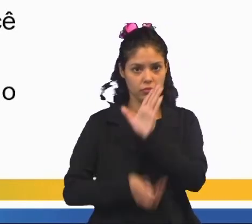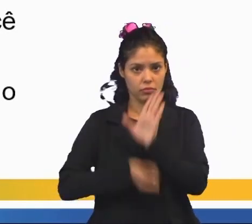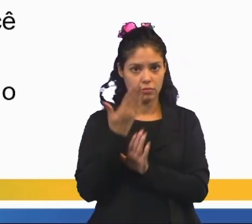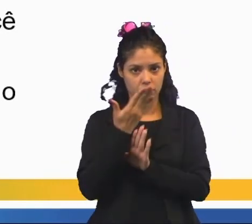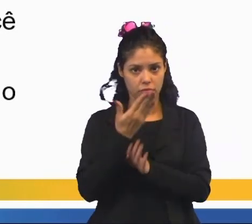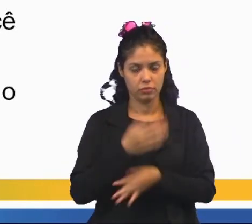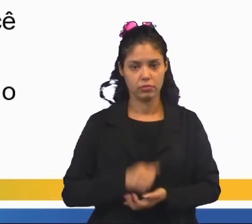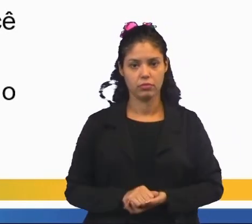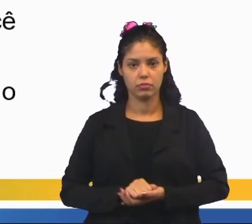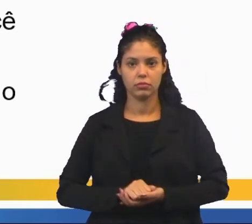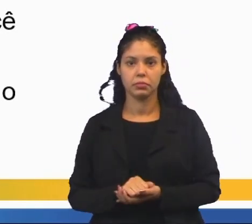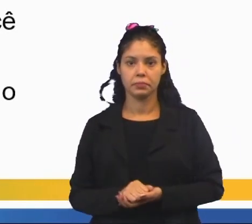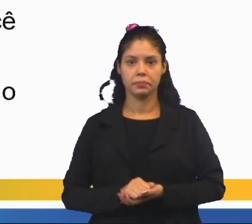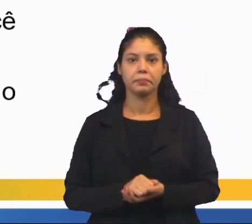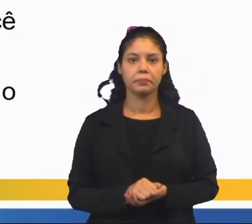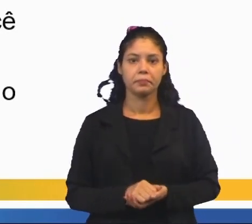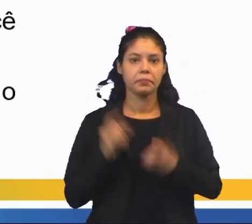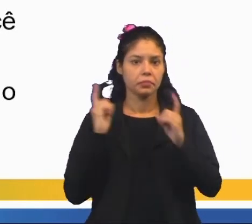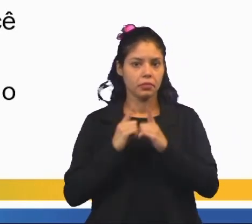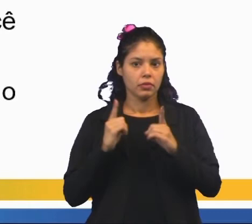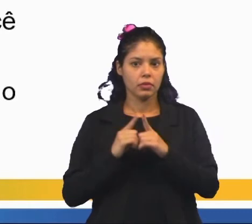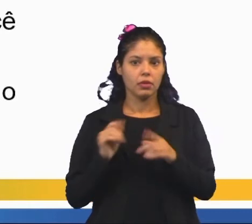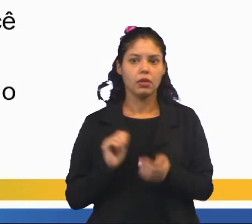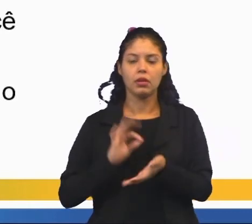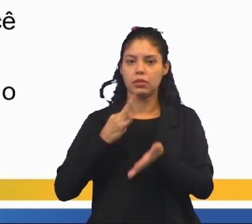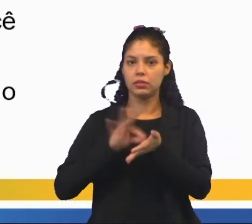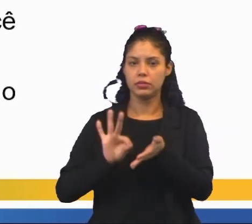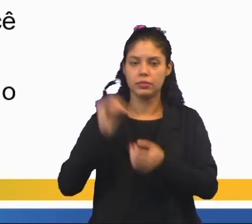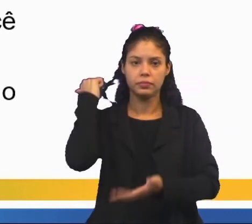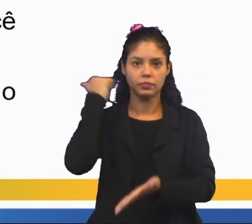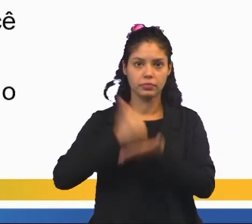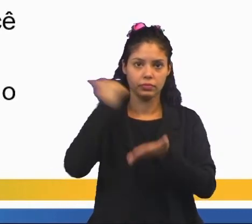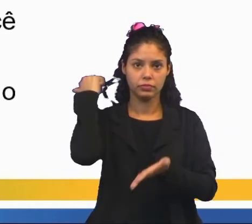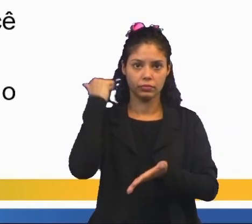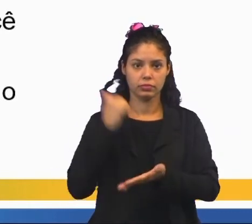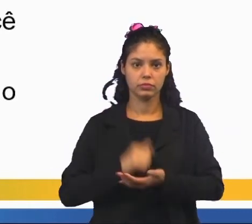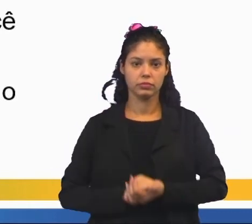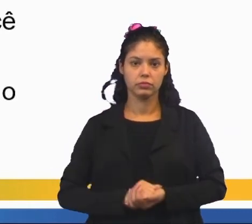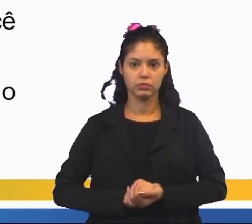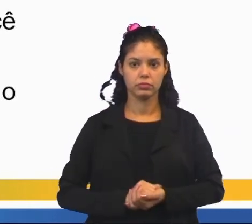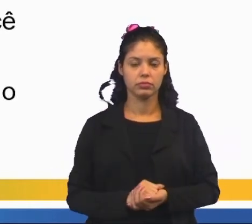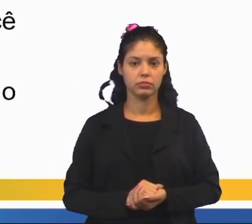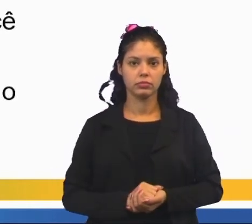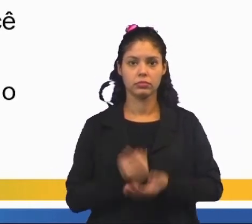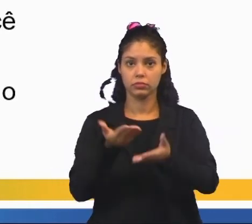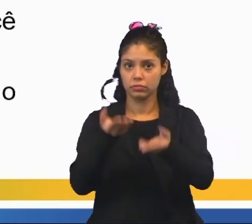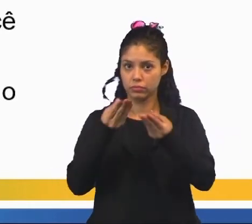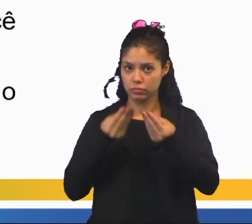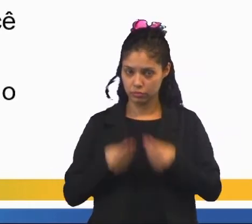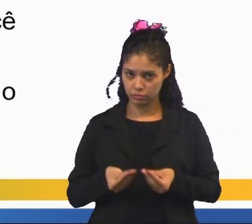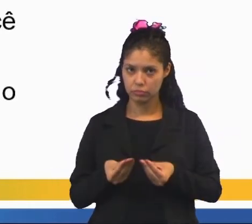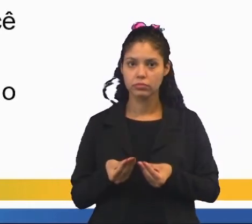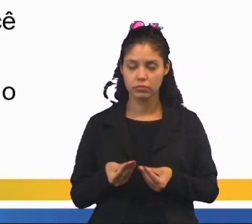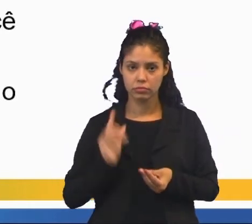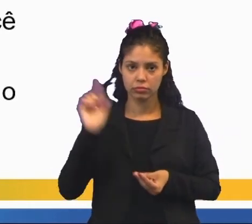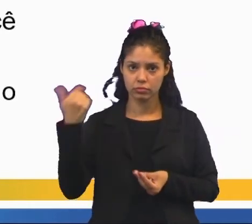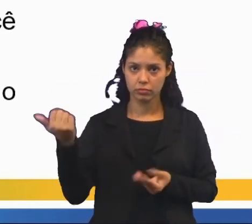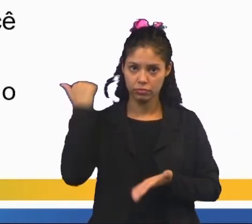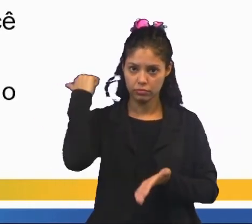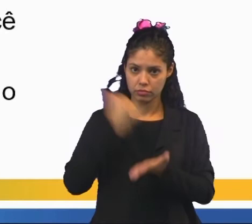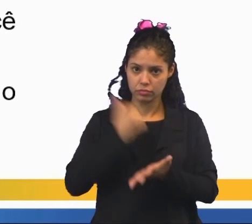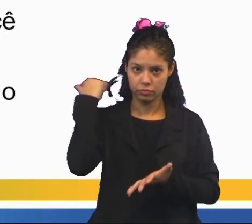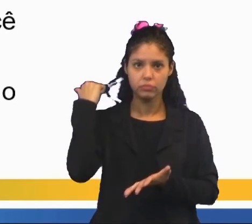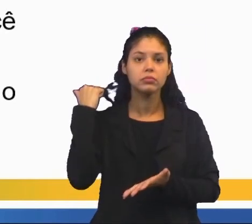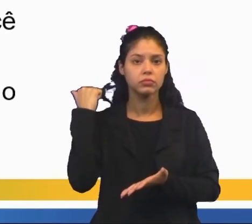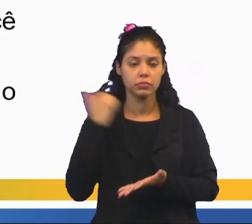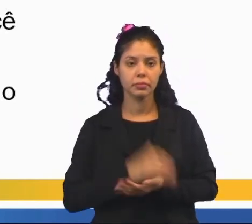ou que recebe produto ou serviço por meio de assinatura. Um recebe, né, o serviço, o outro é